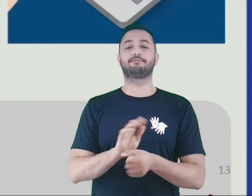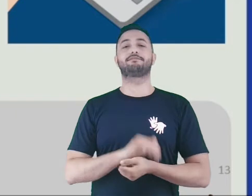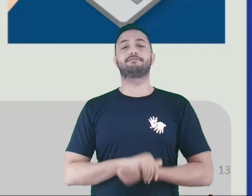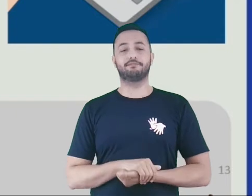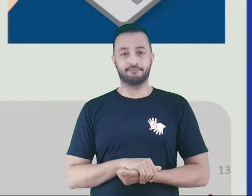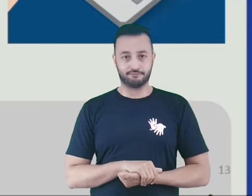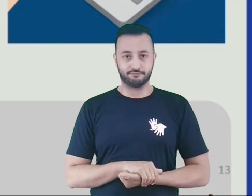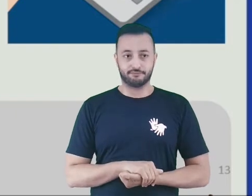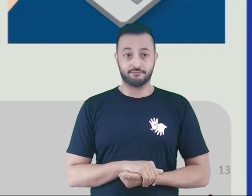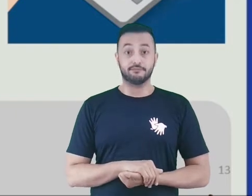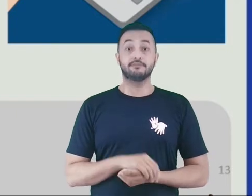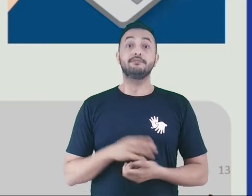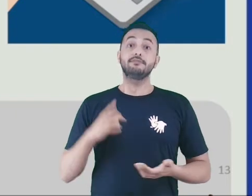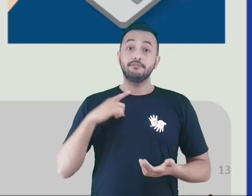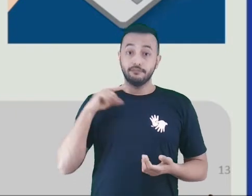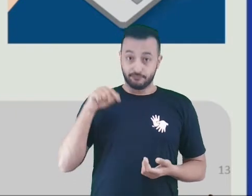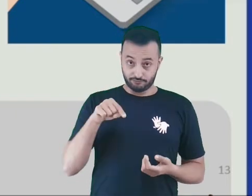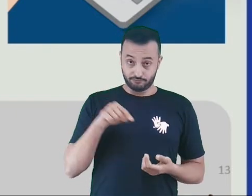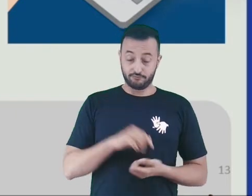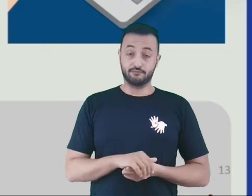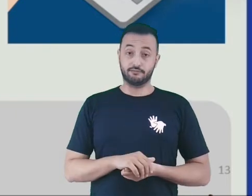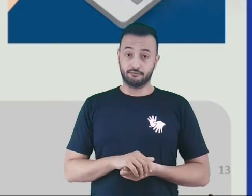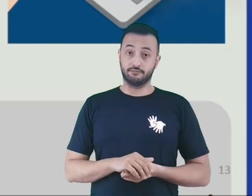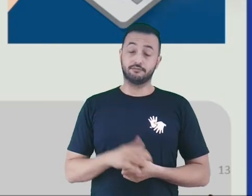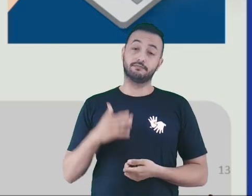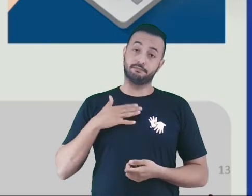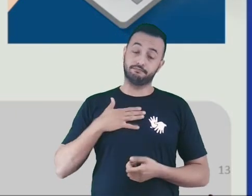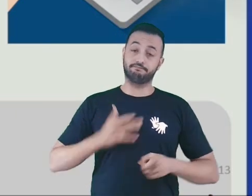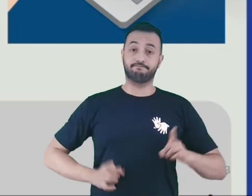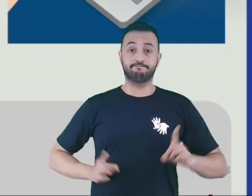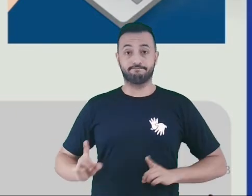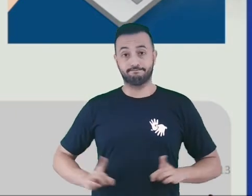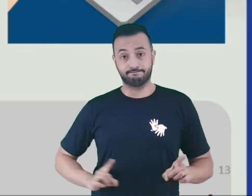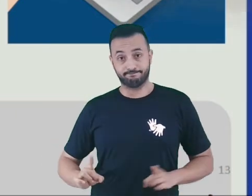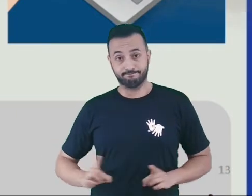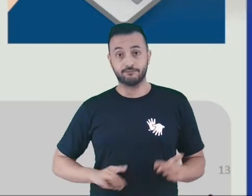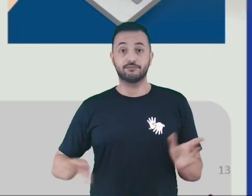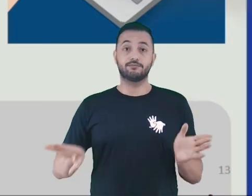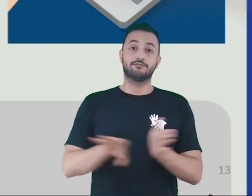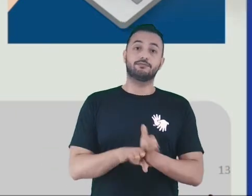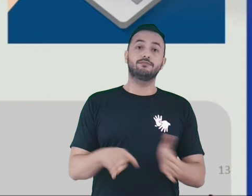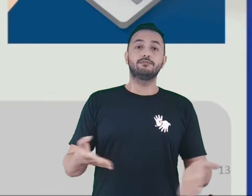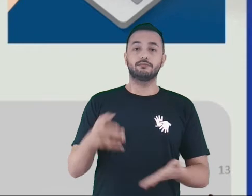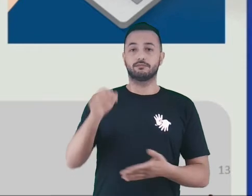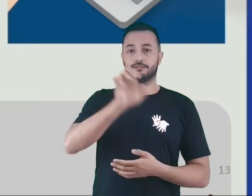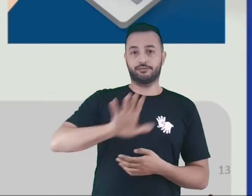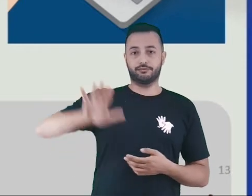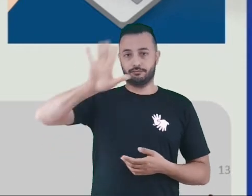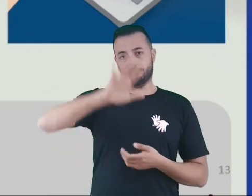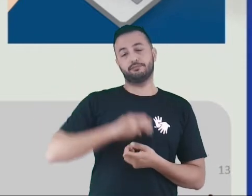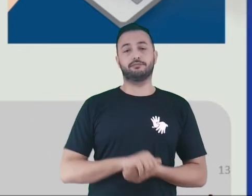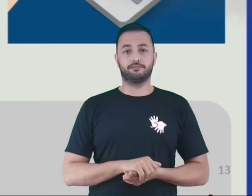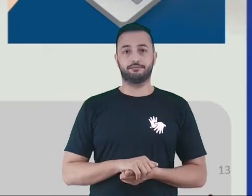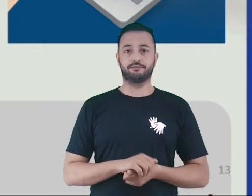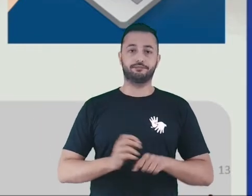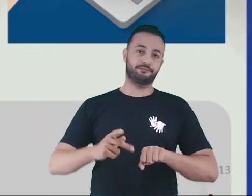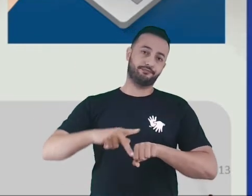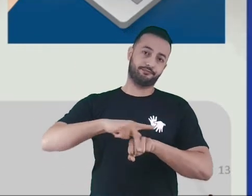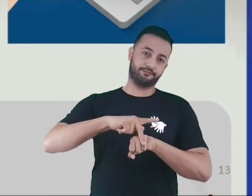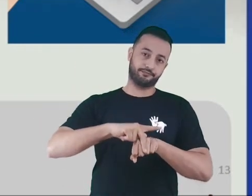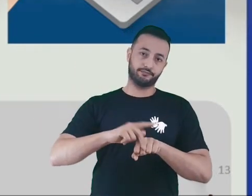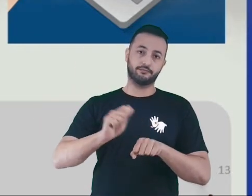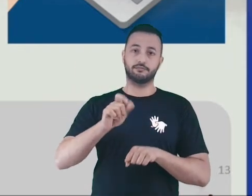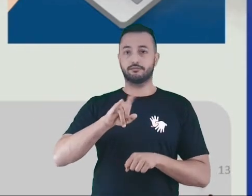substantivo. Aqui a gente tem: minha prima chega hoje da Europa. O pronome